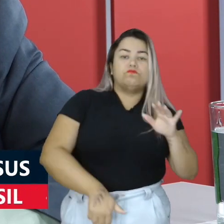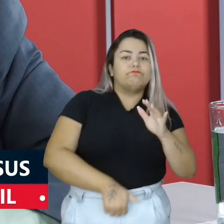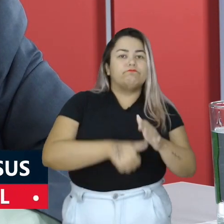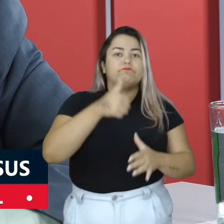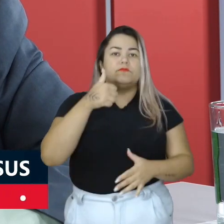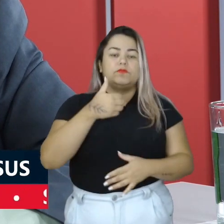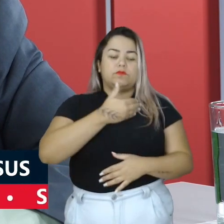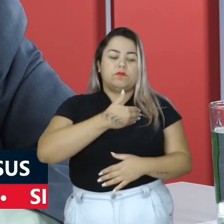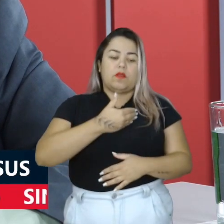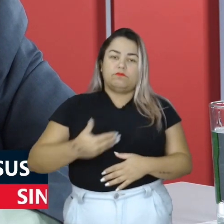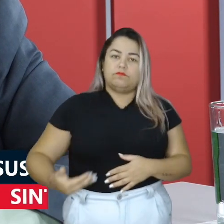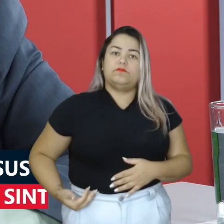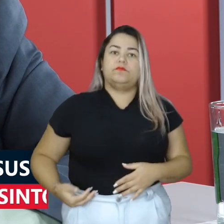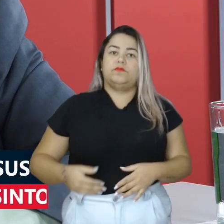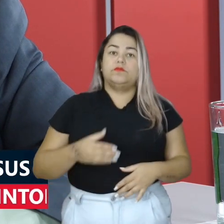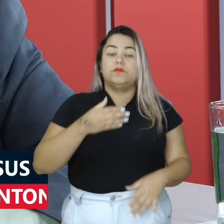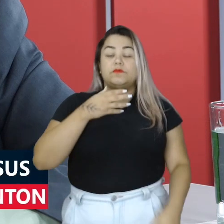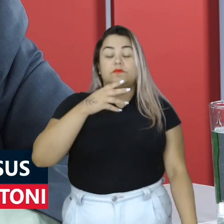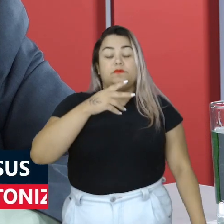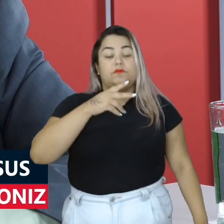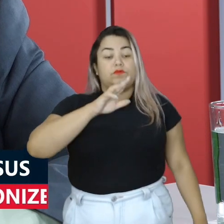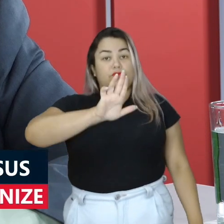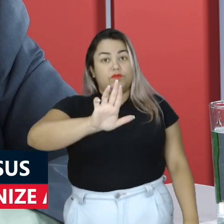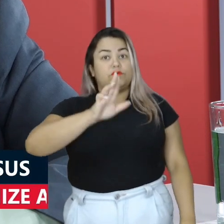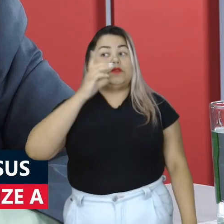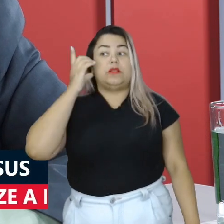presidente Lula e com a presidenta Dilma, nós tivemos